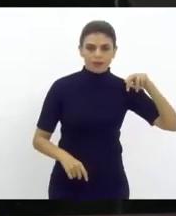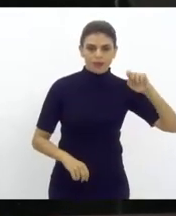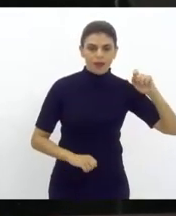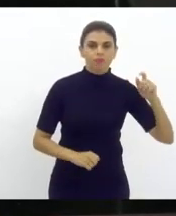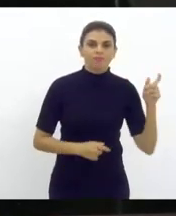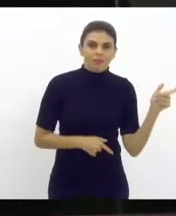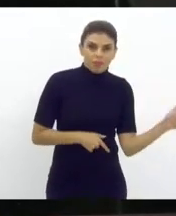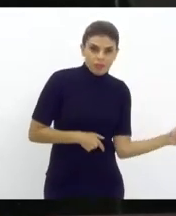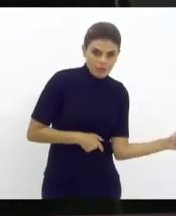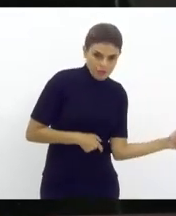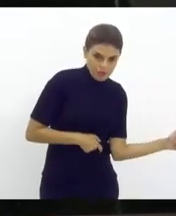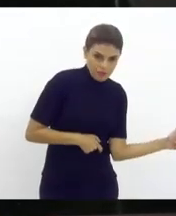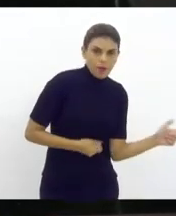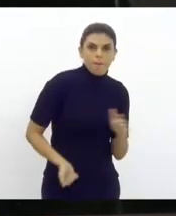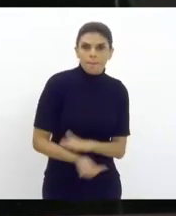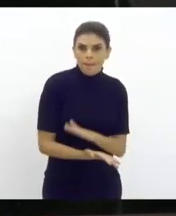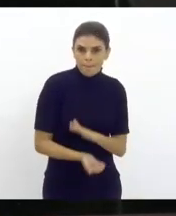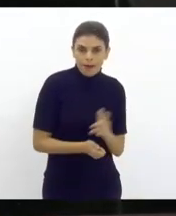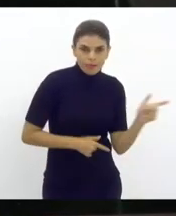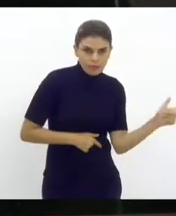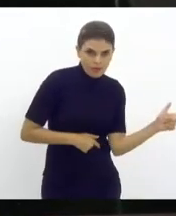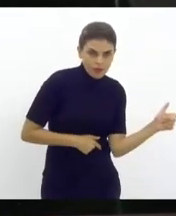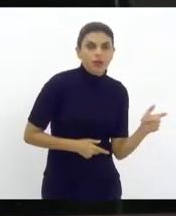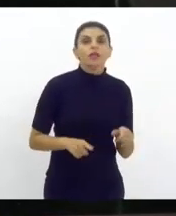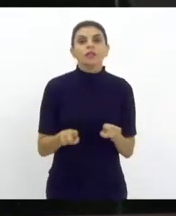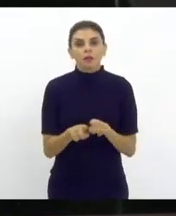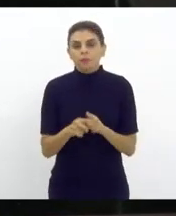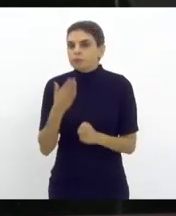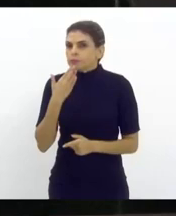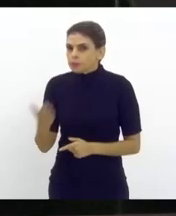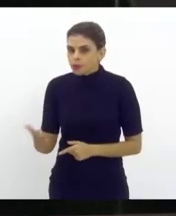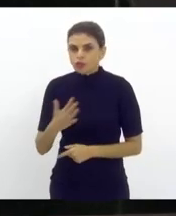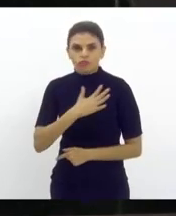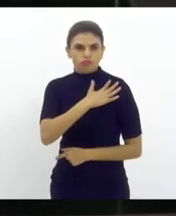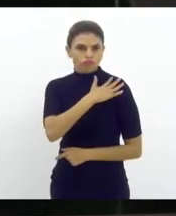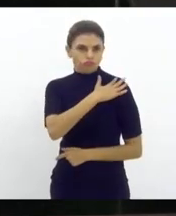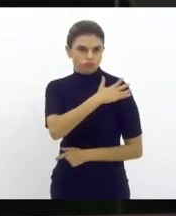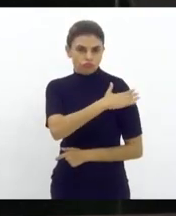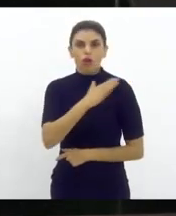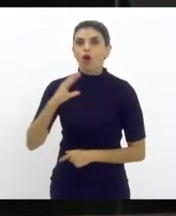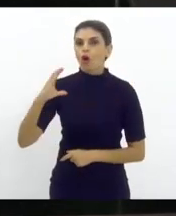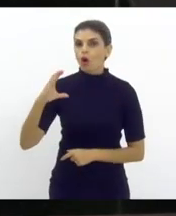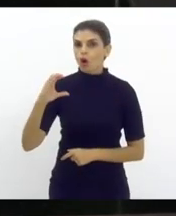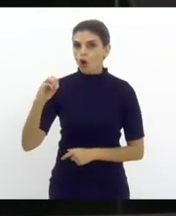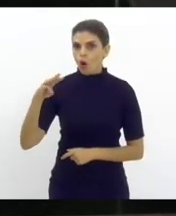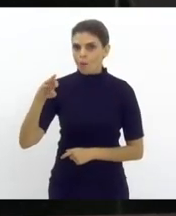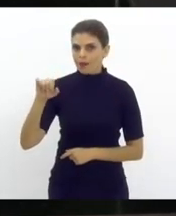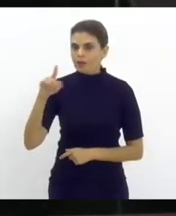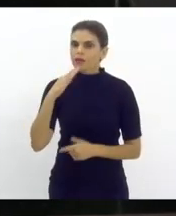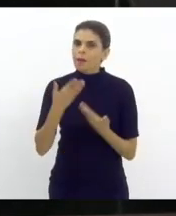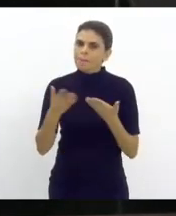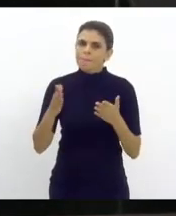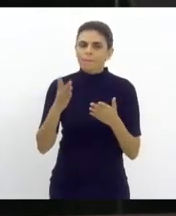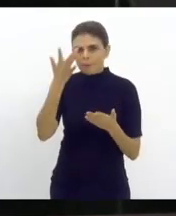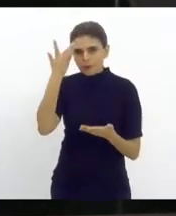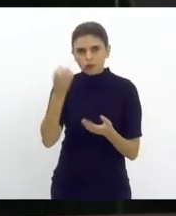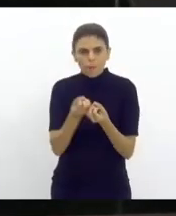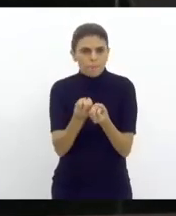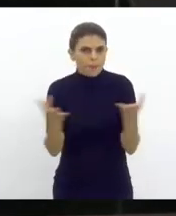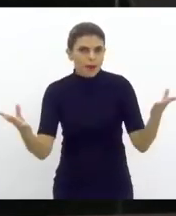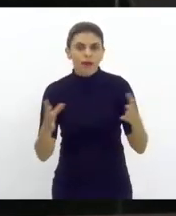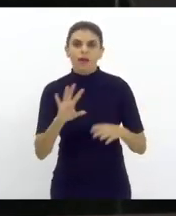e a gente vem pedindo constantemente ao nosso Comandante que aumentasse o Patrulhamento e prontamente ali